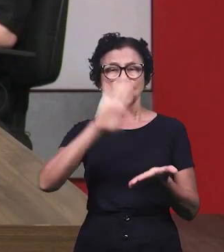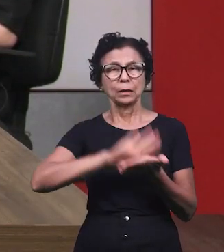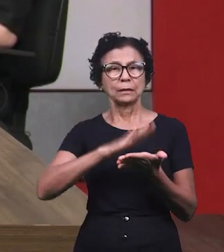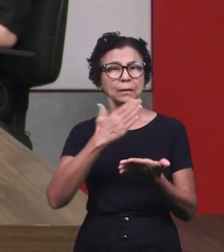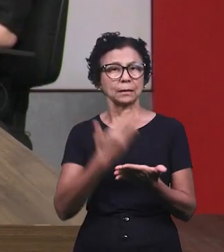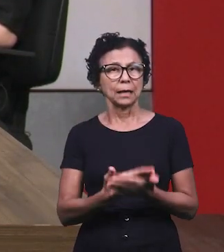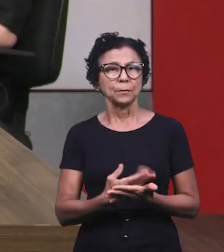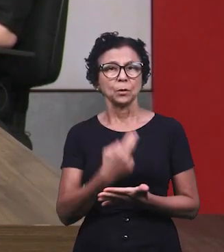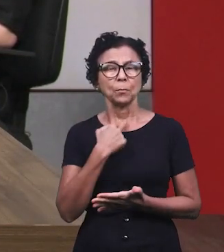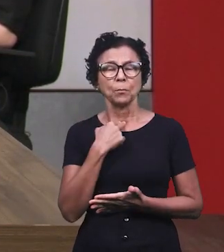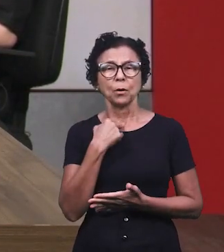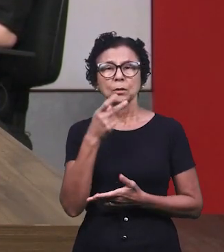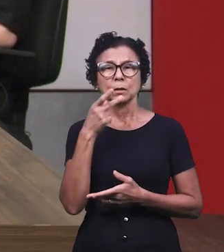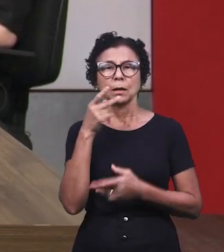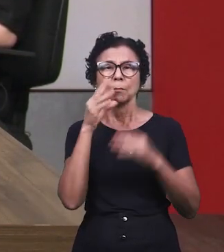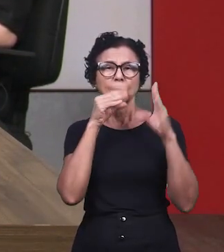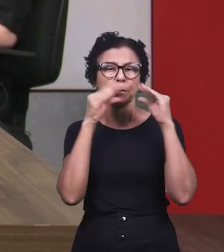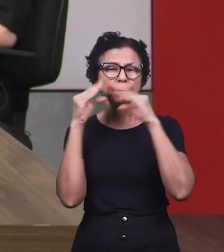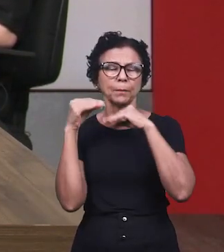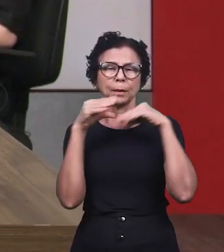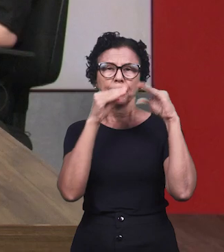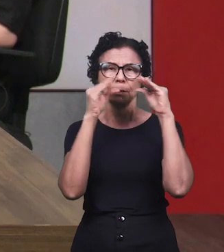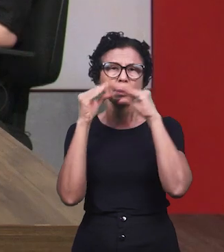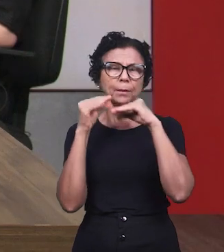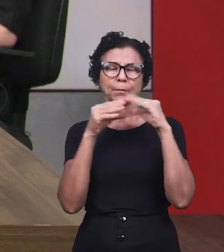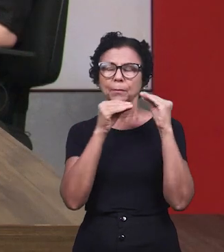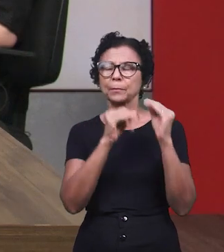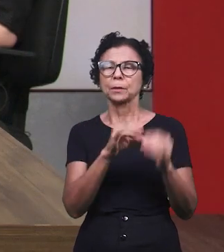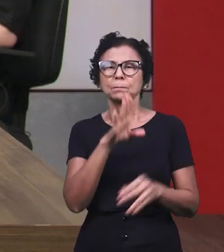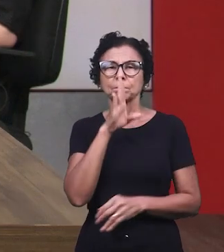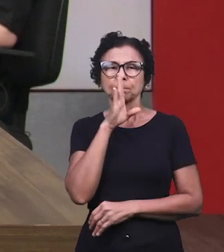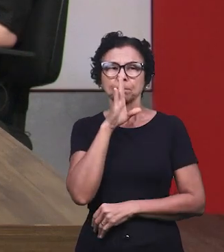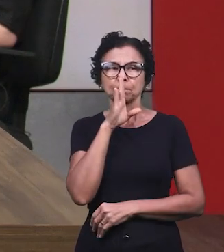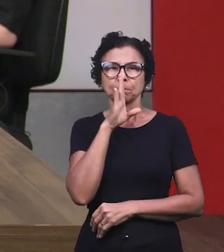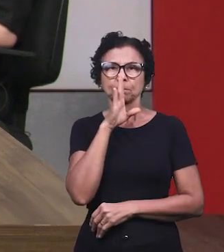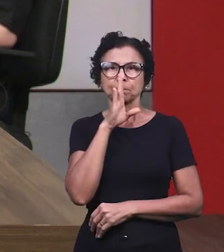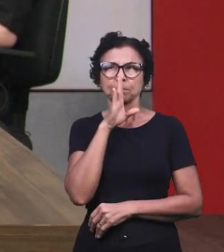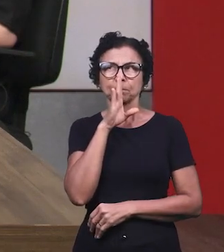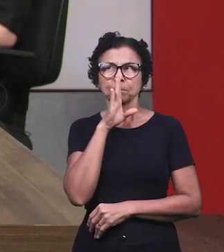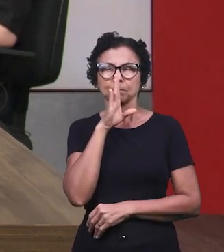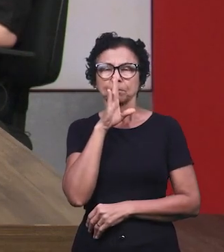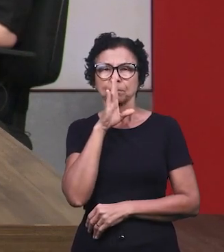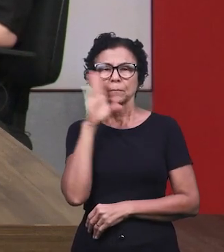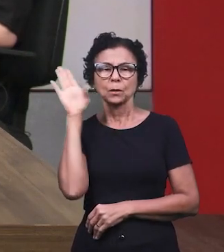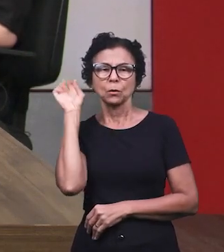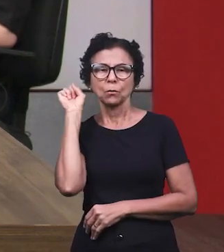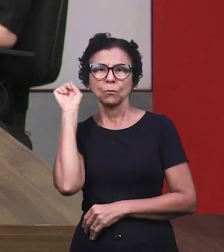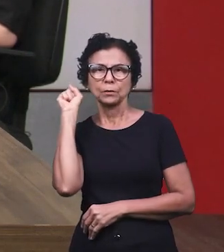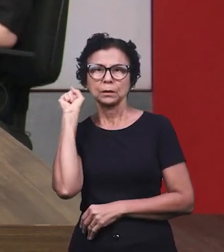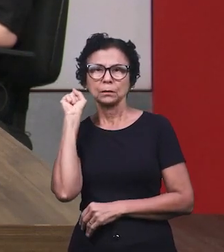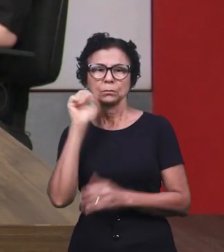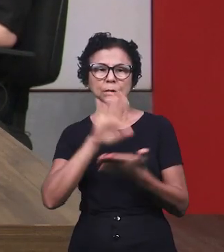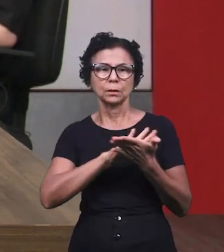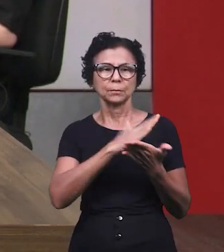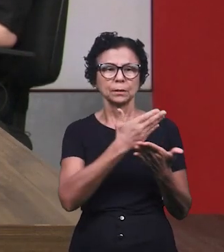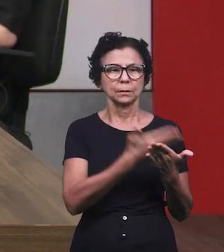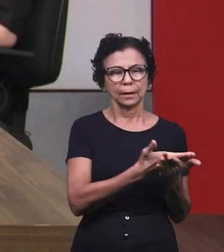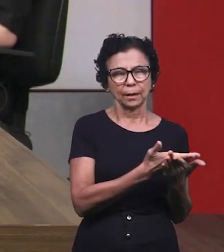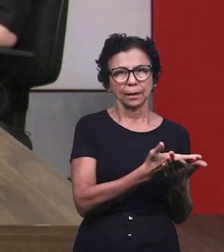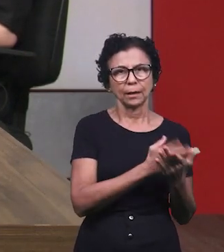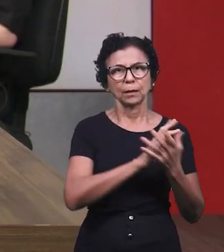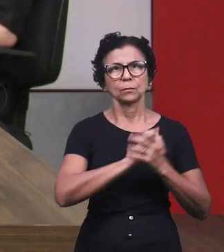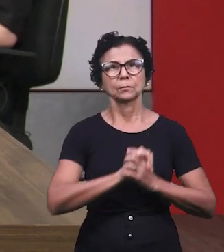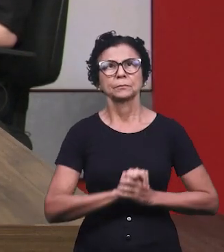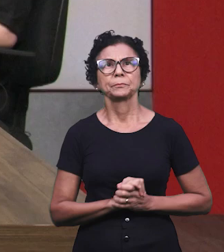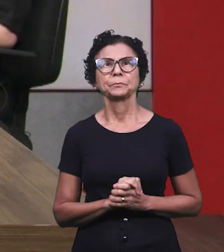a boquinha e estar ouvindo. Eu estou ouvindo, falou do céu lá embaixo, aí eu pego o céu, vou colocando, e a